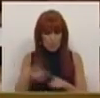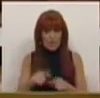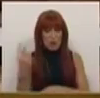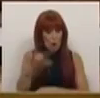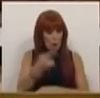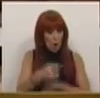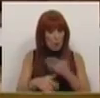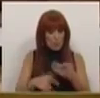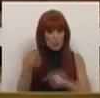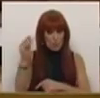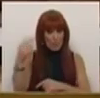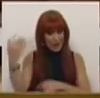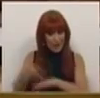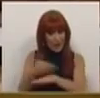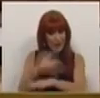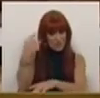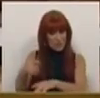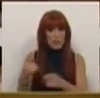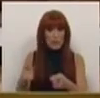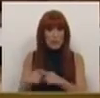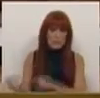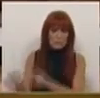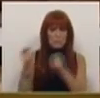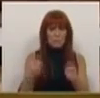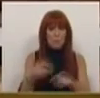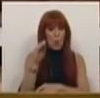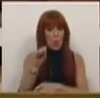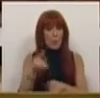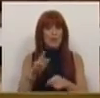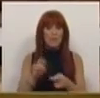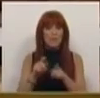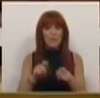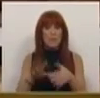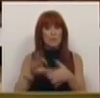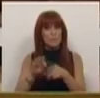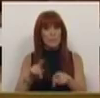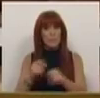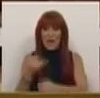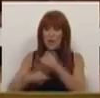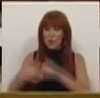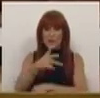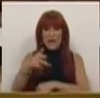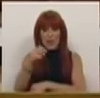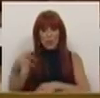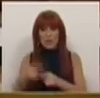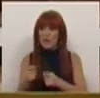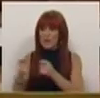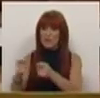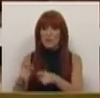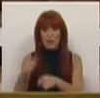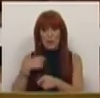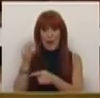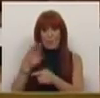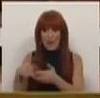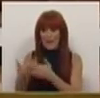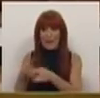Essas obrigações que o banco tinham sido entregues ao banco por um hedge fund, em troca de 100 euros entregues pelo banco